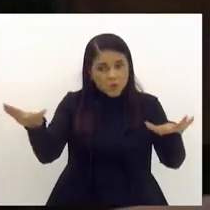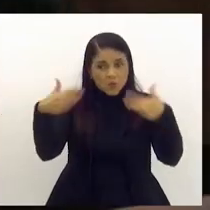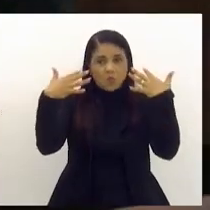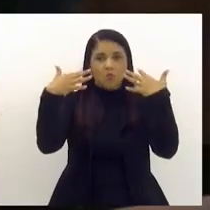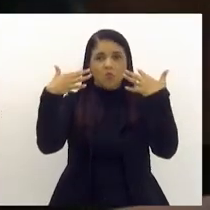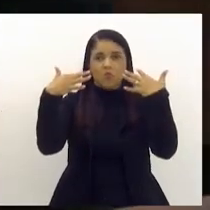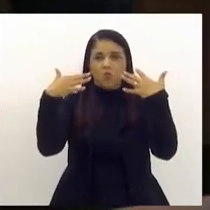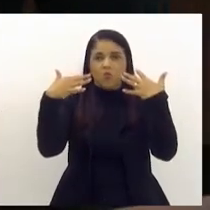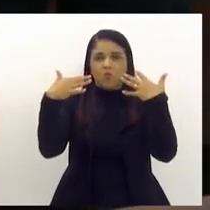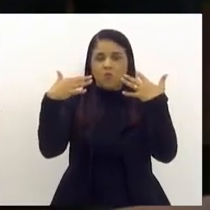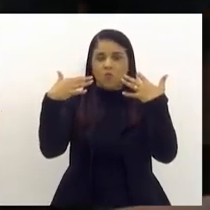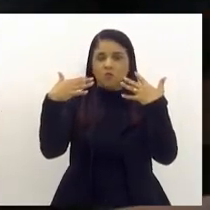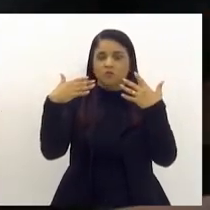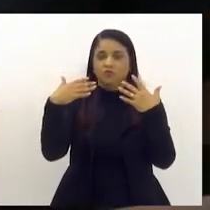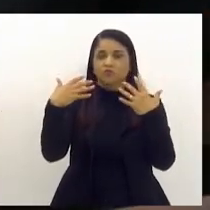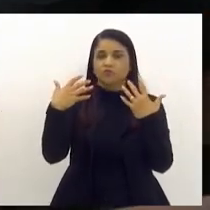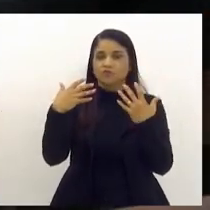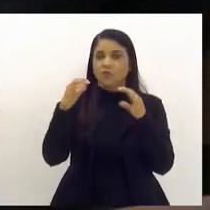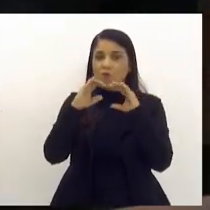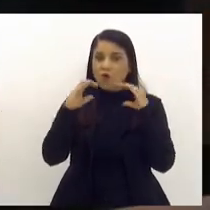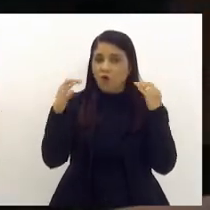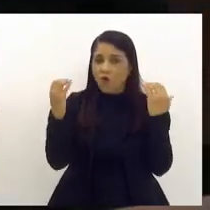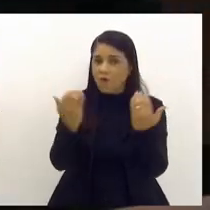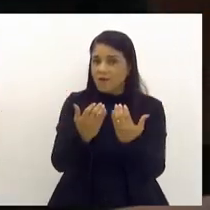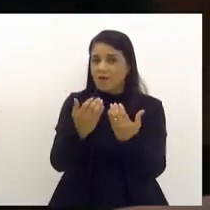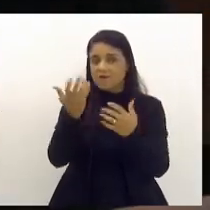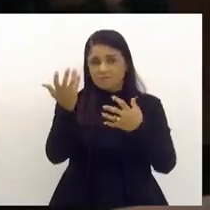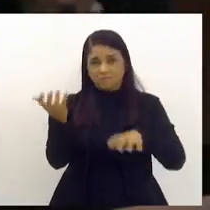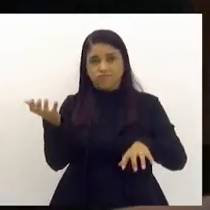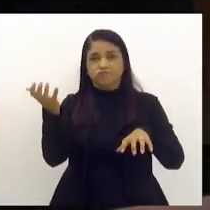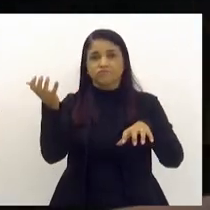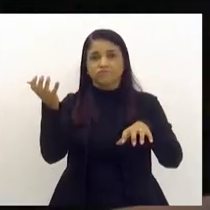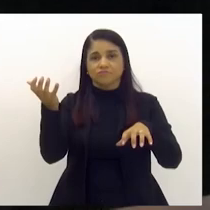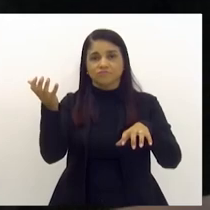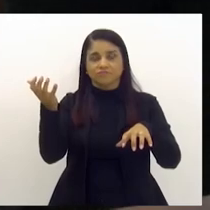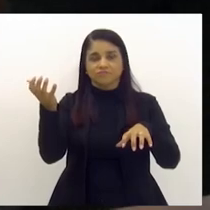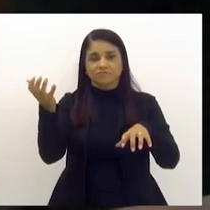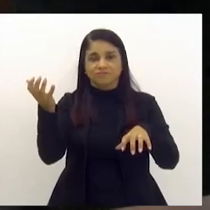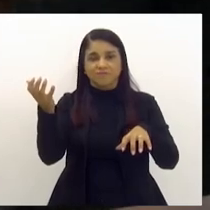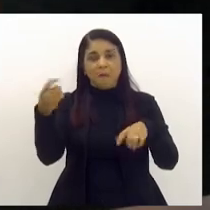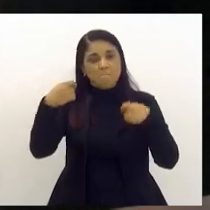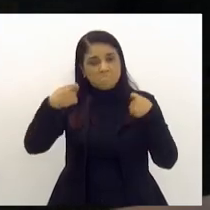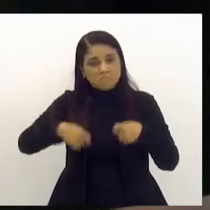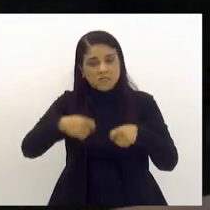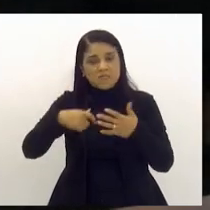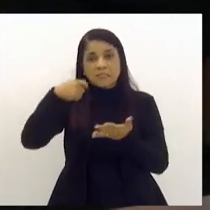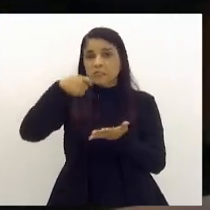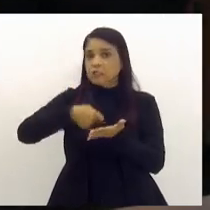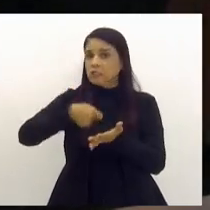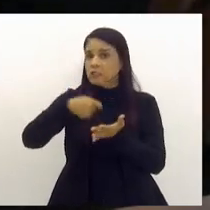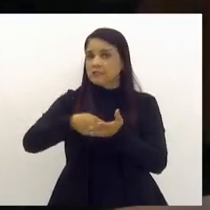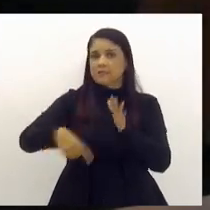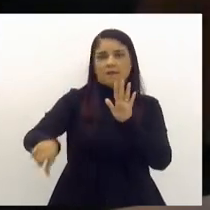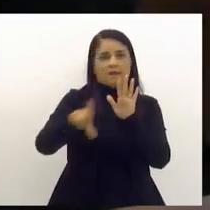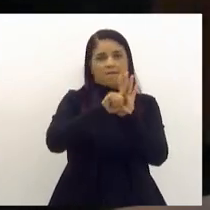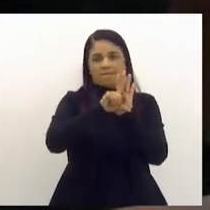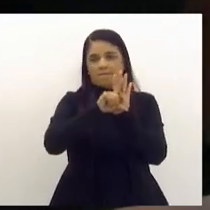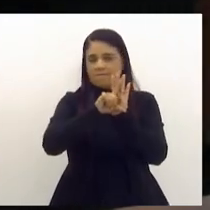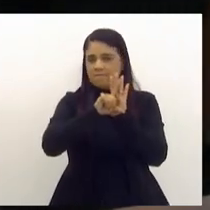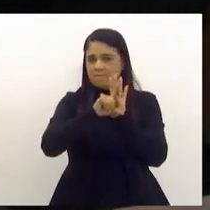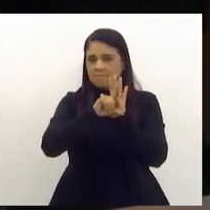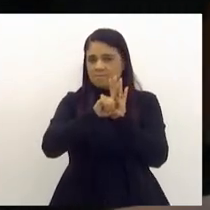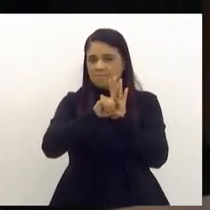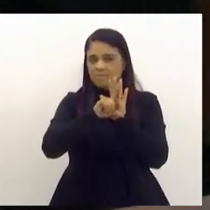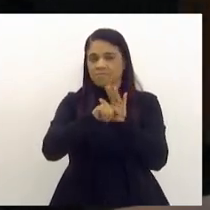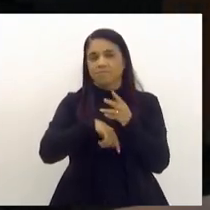dos nossos congressistas. O Congresso Nacional precisa endurecer o jogo. Isso é